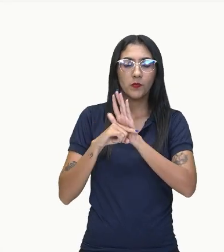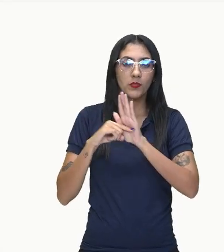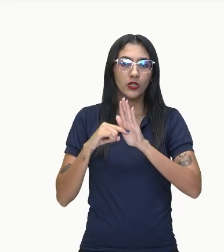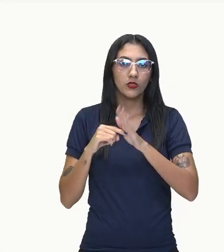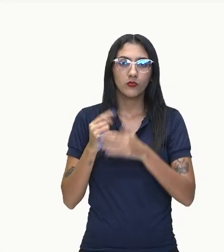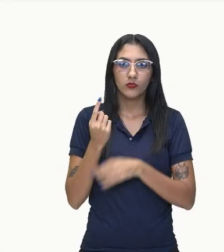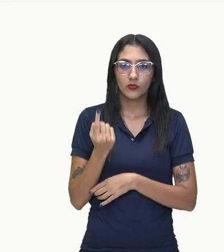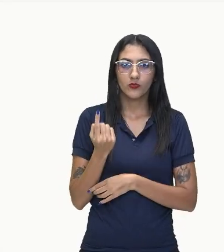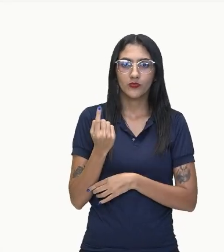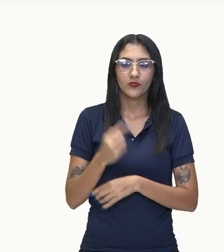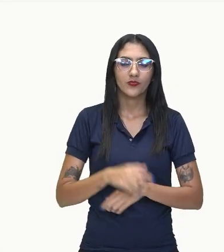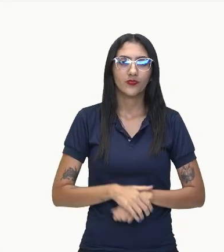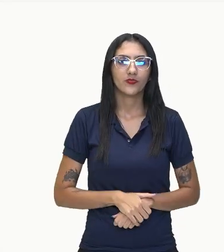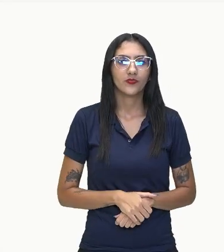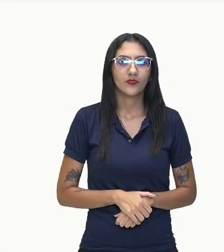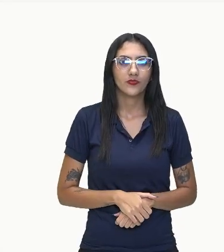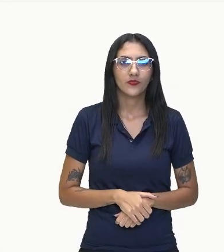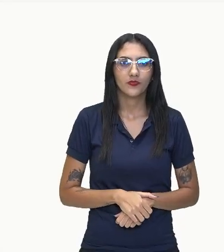é menos 1.